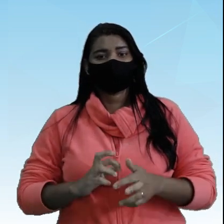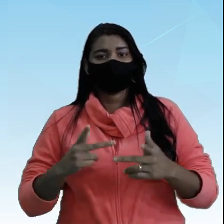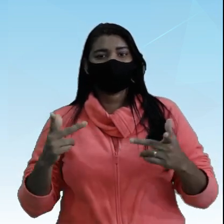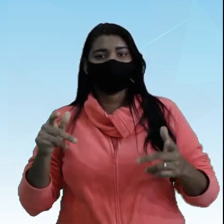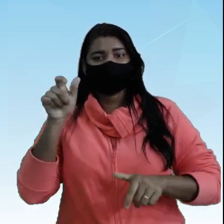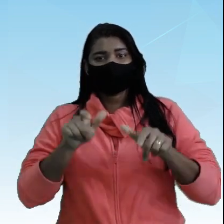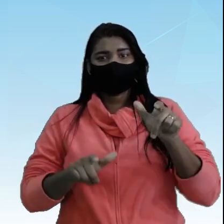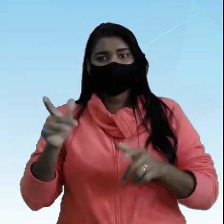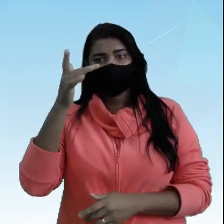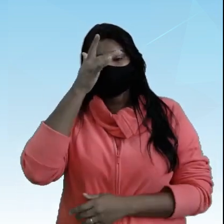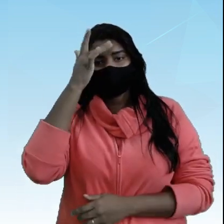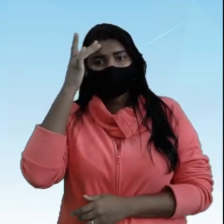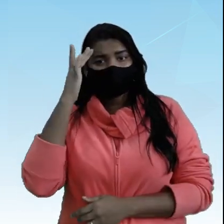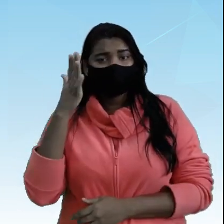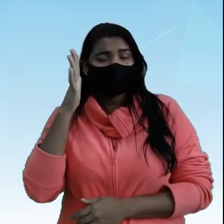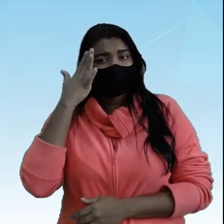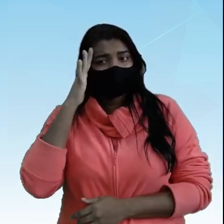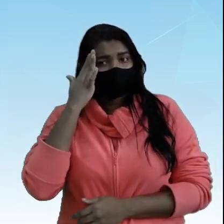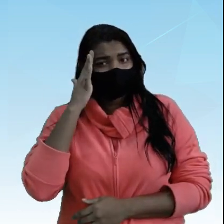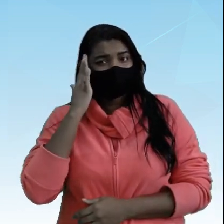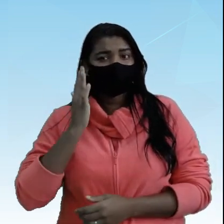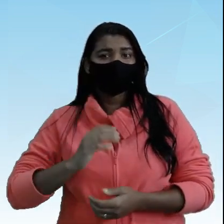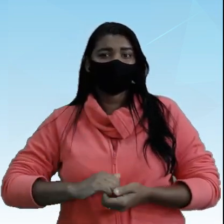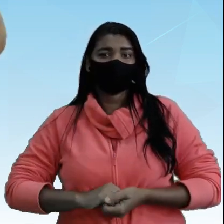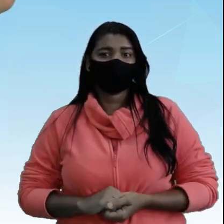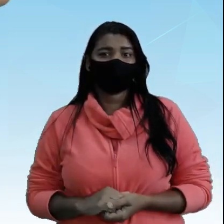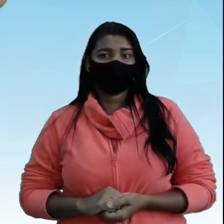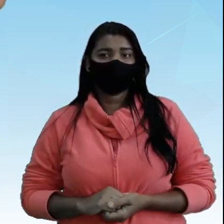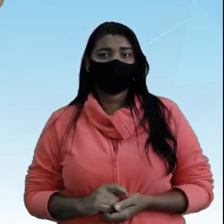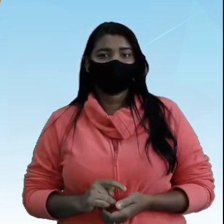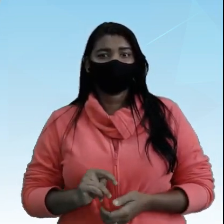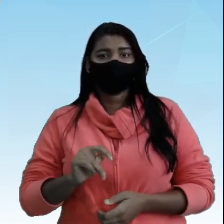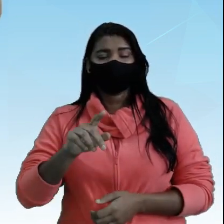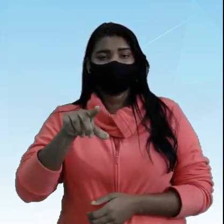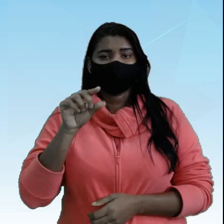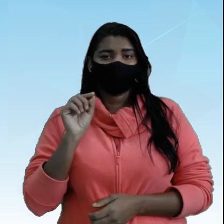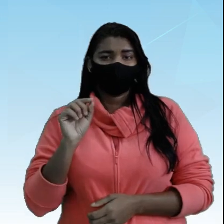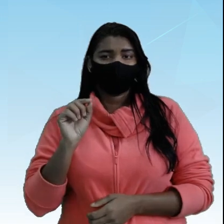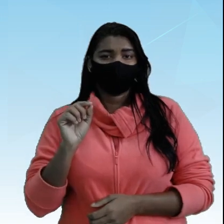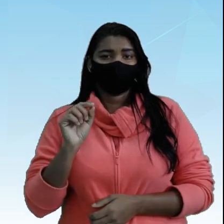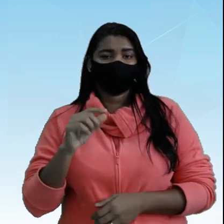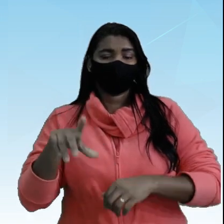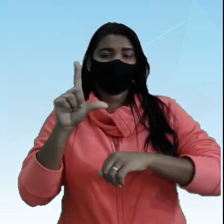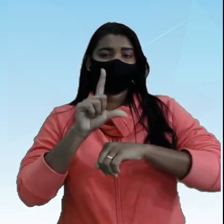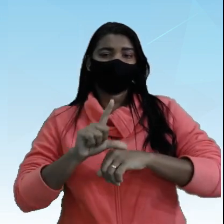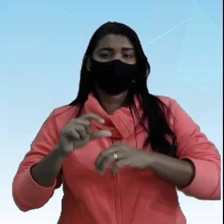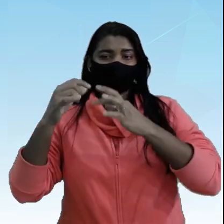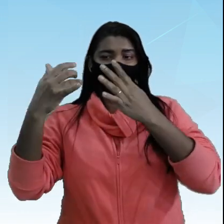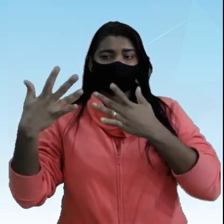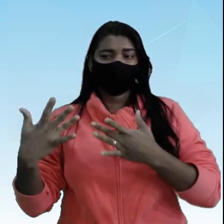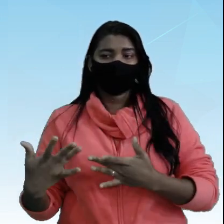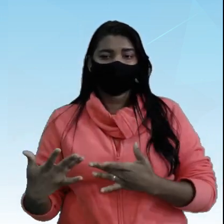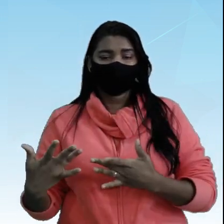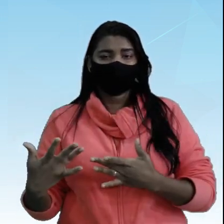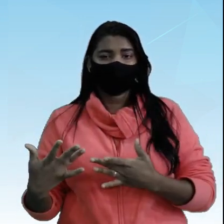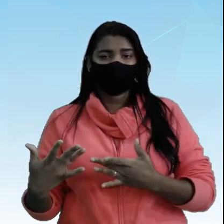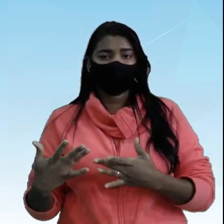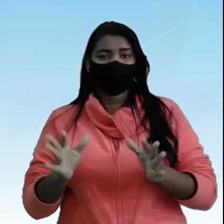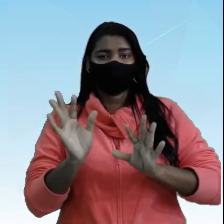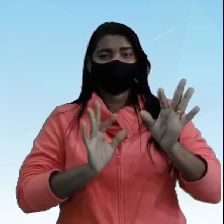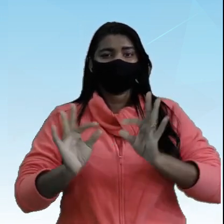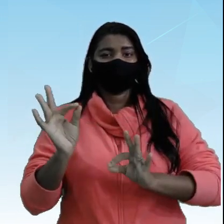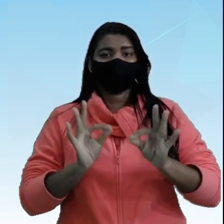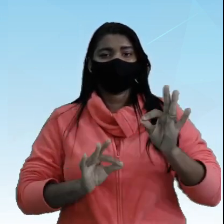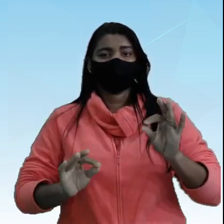pessoas não vão entender. Então é isso aqui. Escolha lexical é a escolha que nós fazemos para organizar o